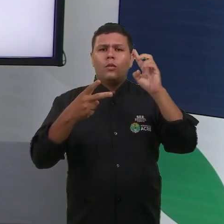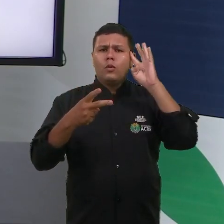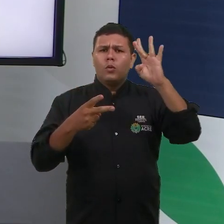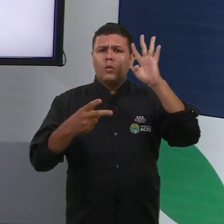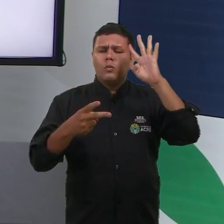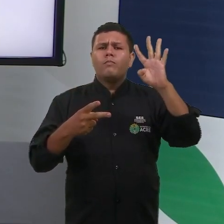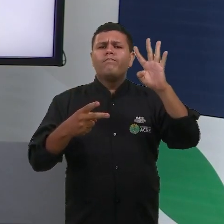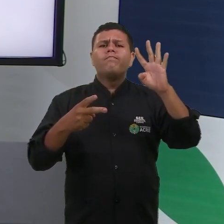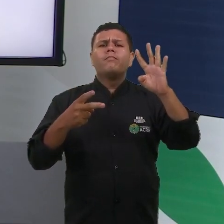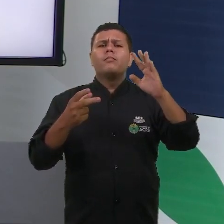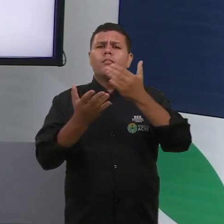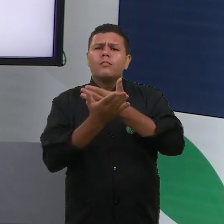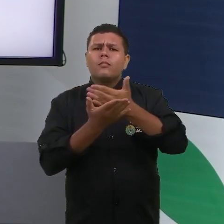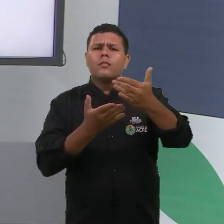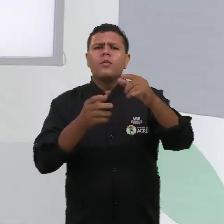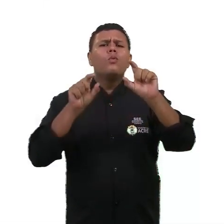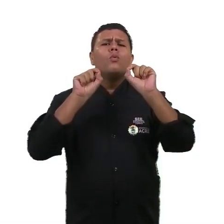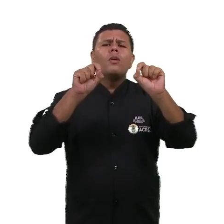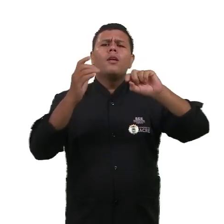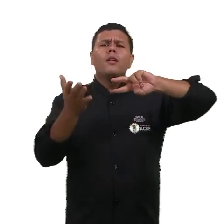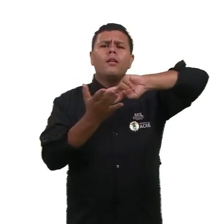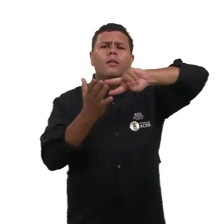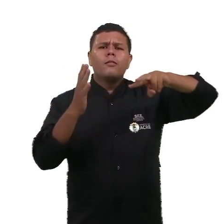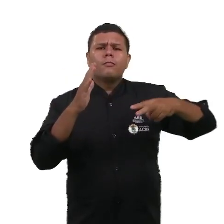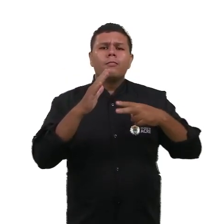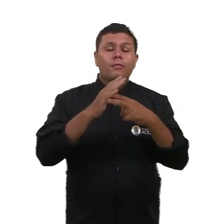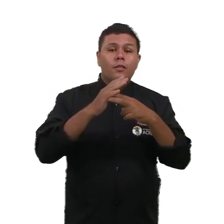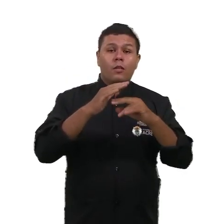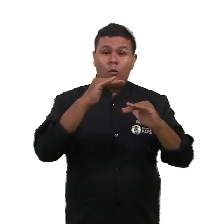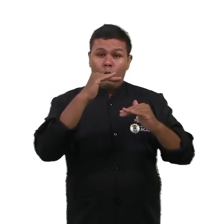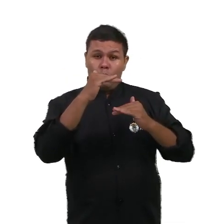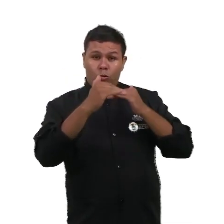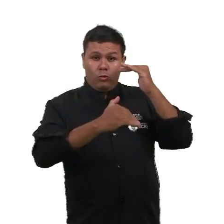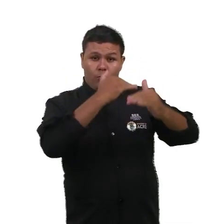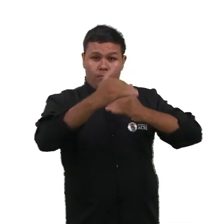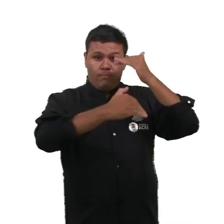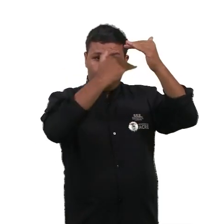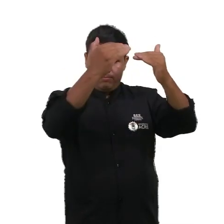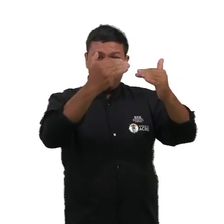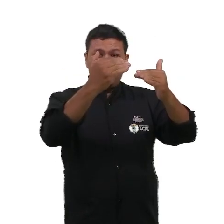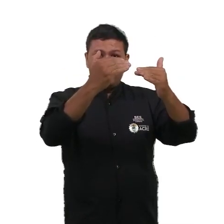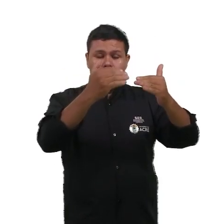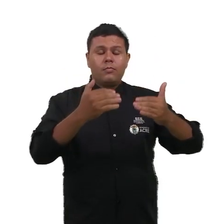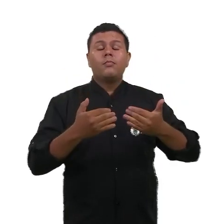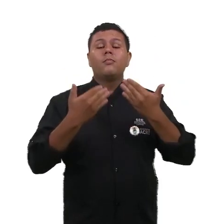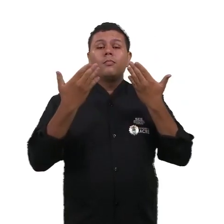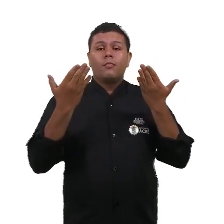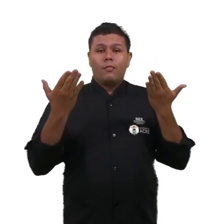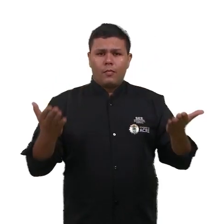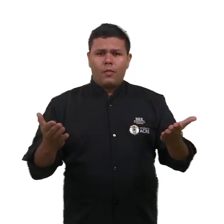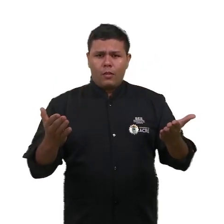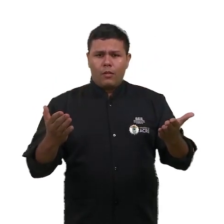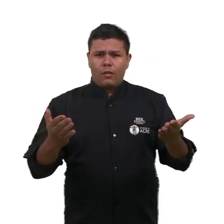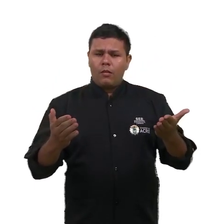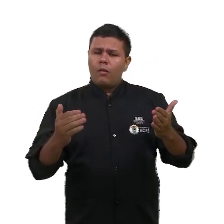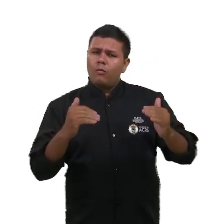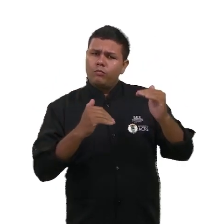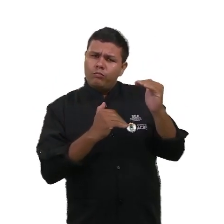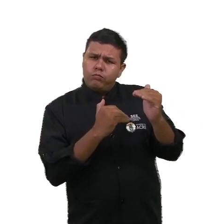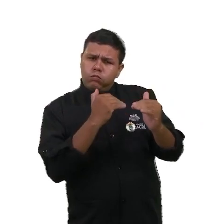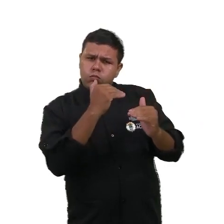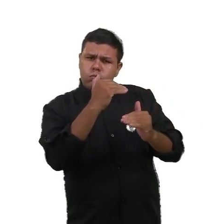seria, evolução? A evolução, pessoal, certo? Ele é um processo